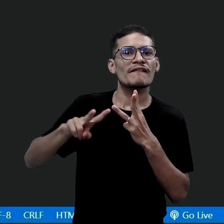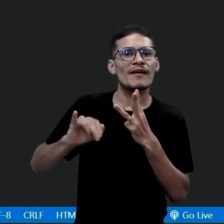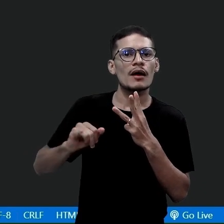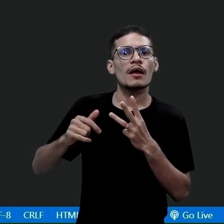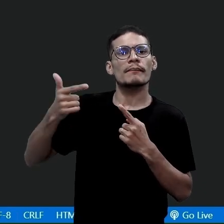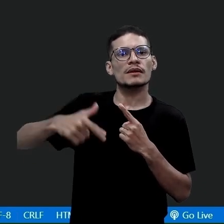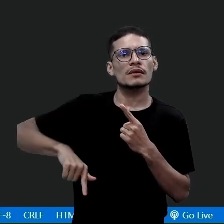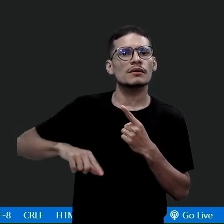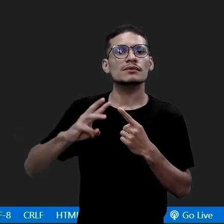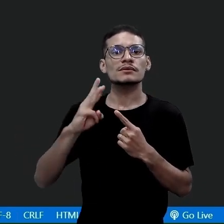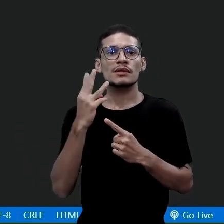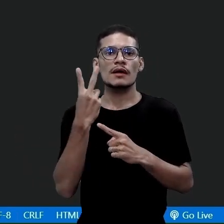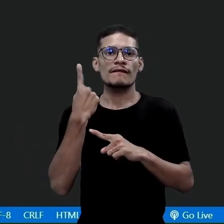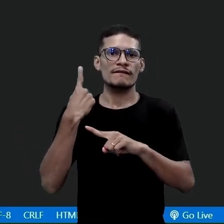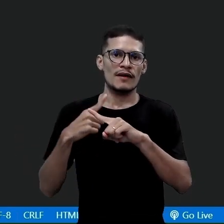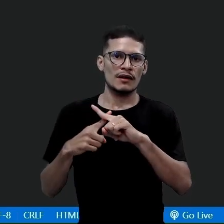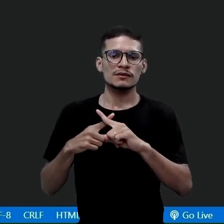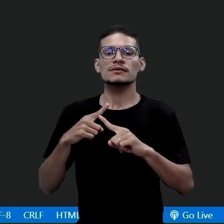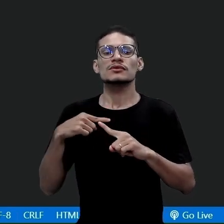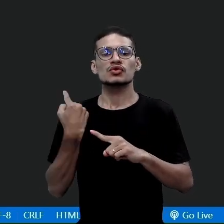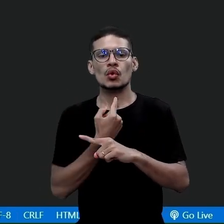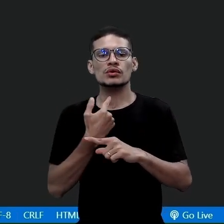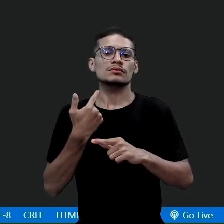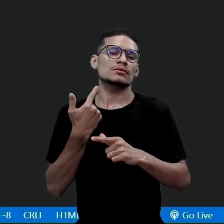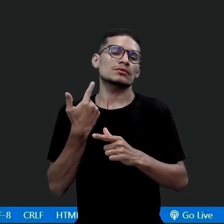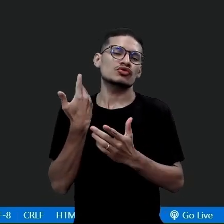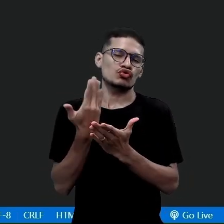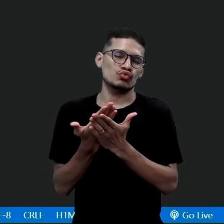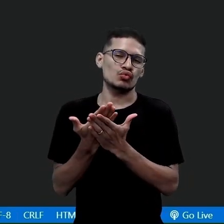vezes, que nós já trabalhamos nas aulas anteriores.